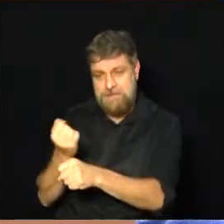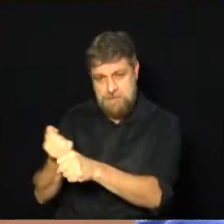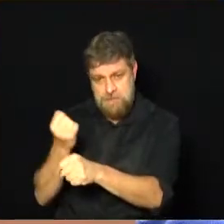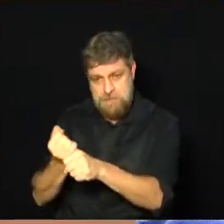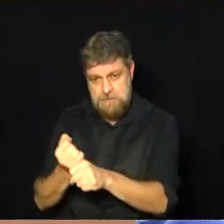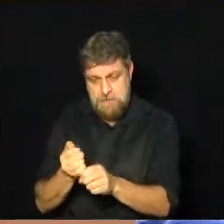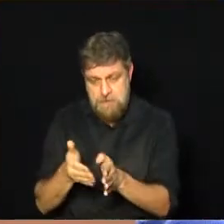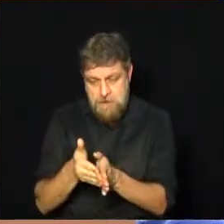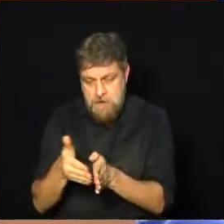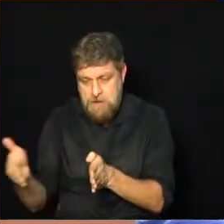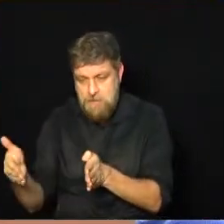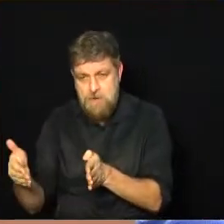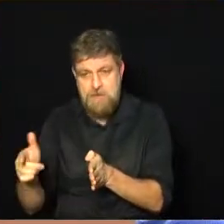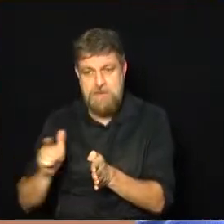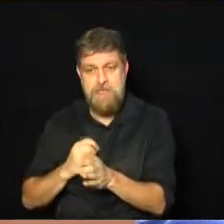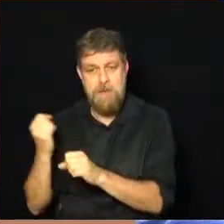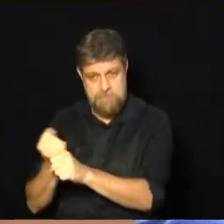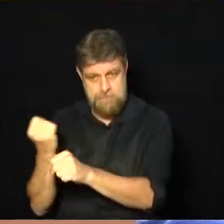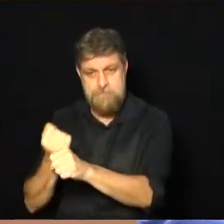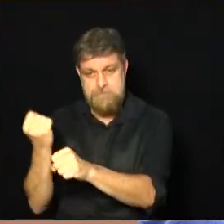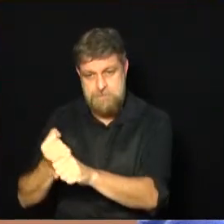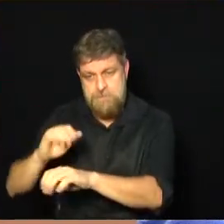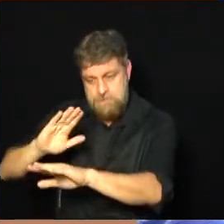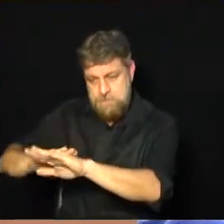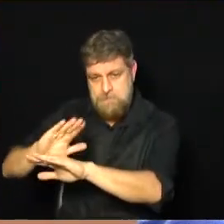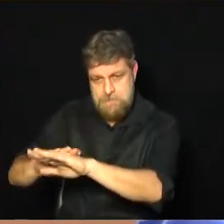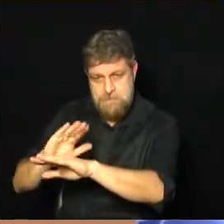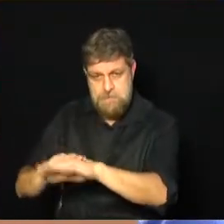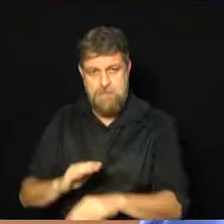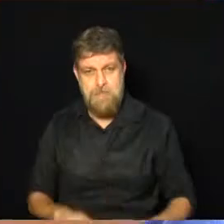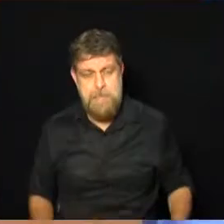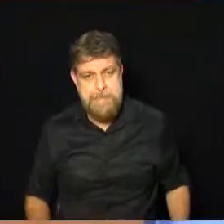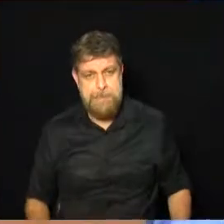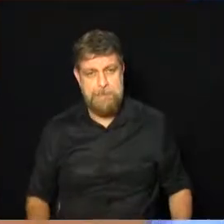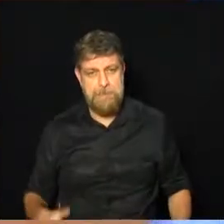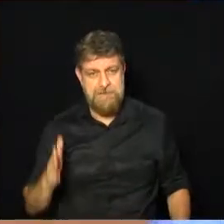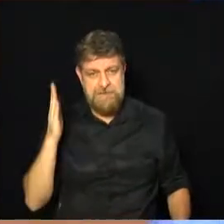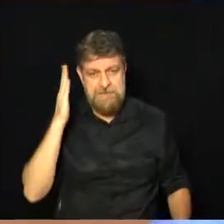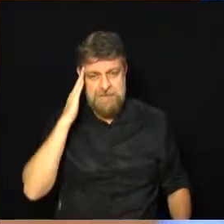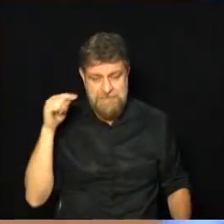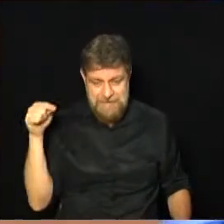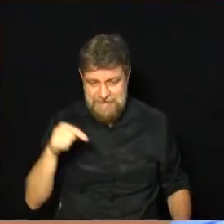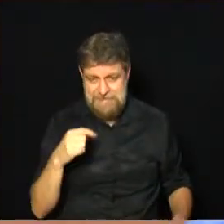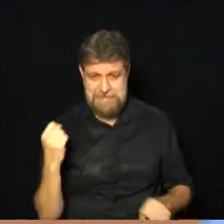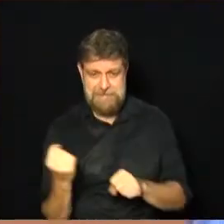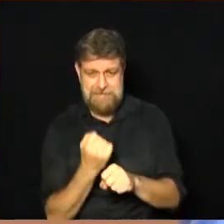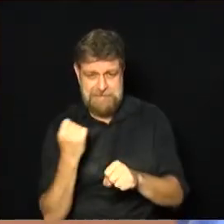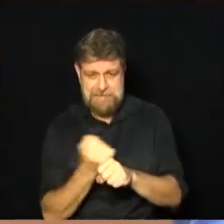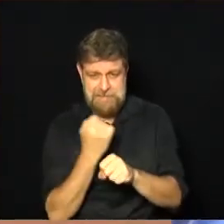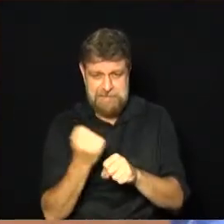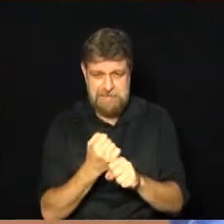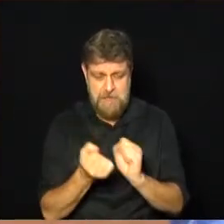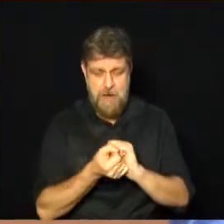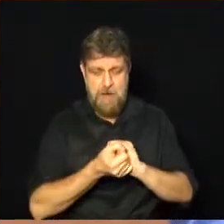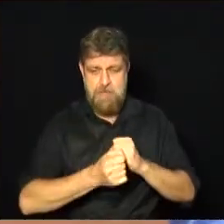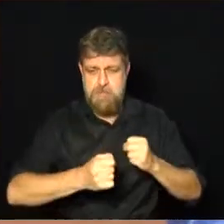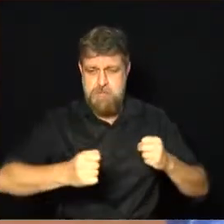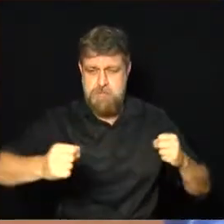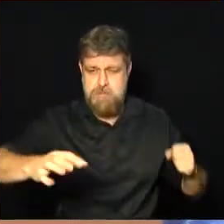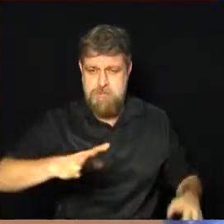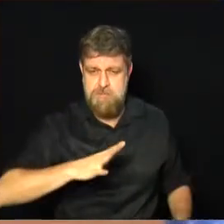na sequência, é a obra propriamente dita. Considerando o tamanho dessa obra, o impacto que ela traria para a